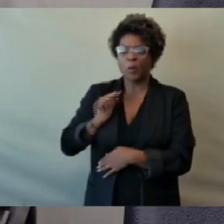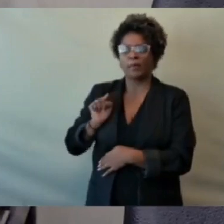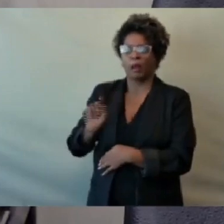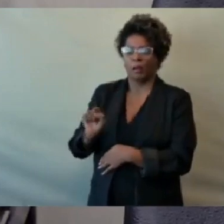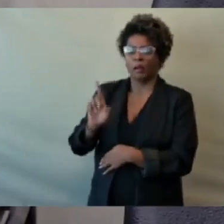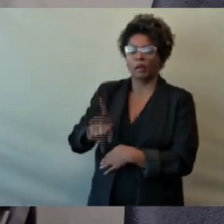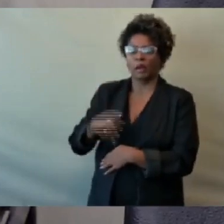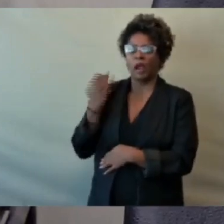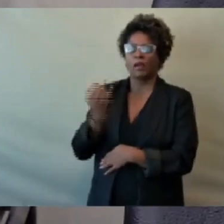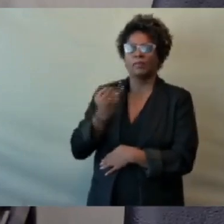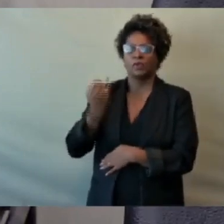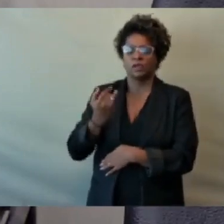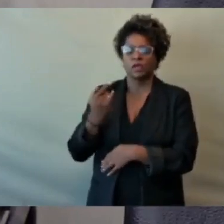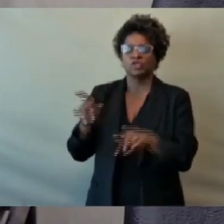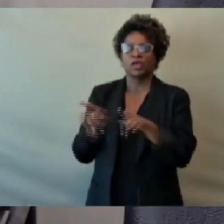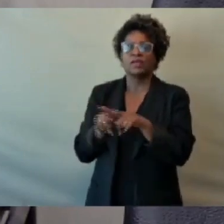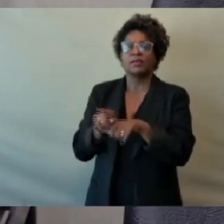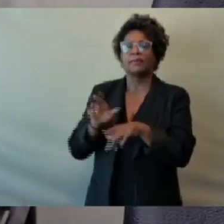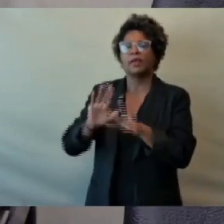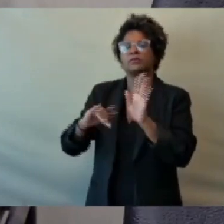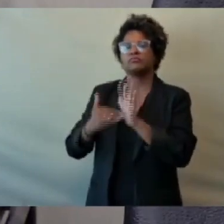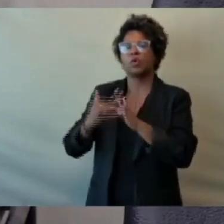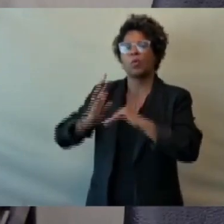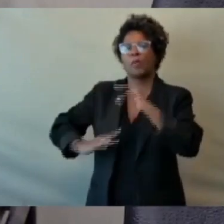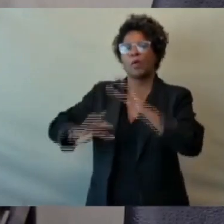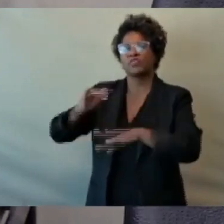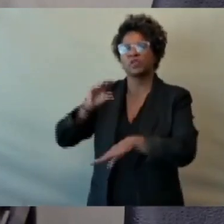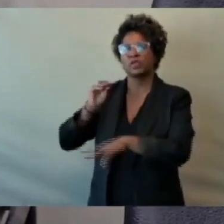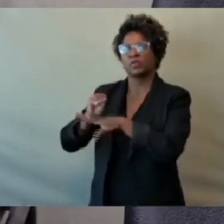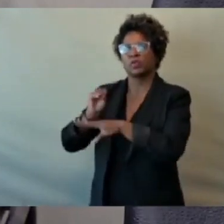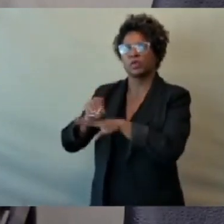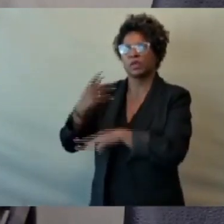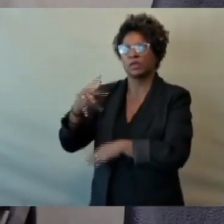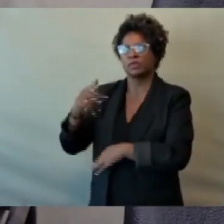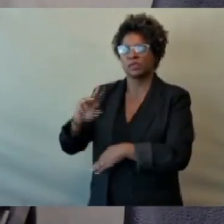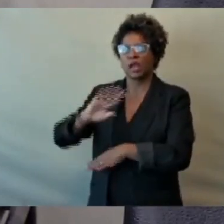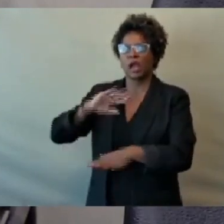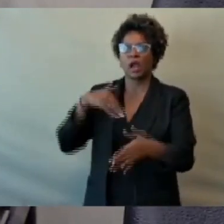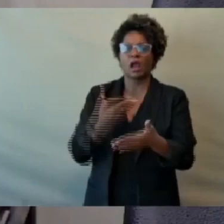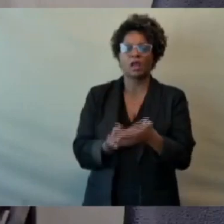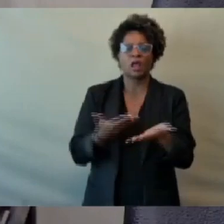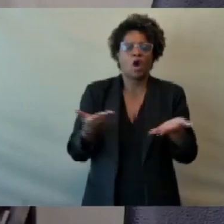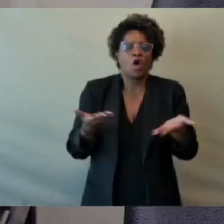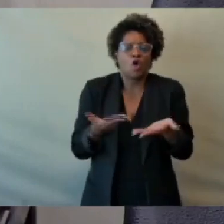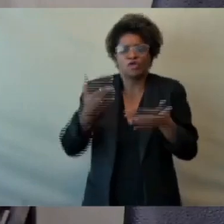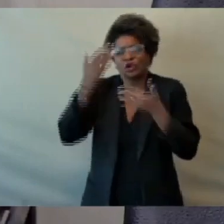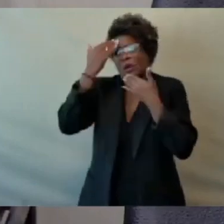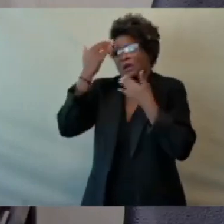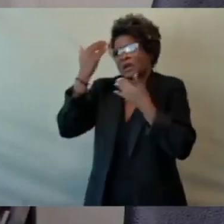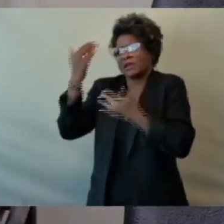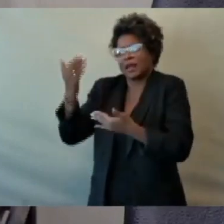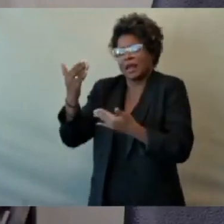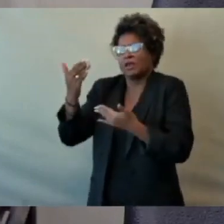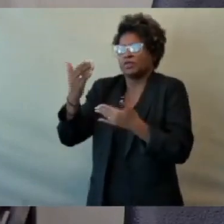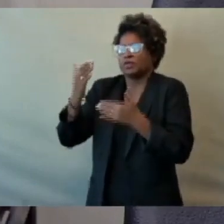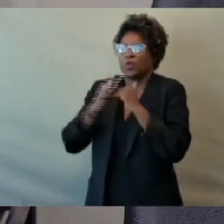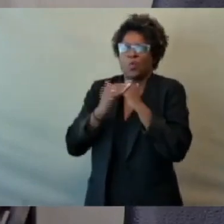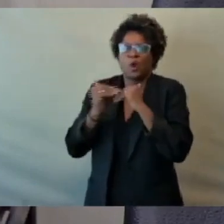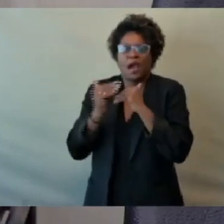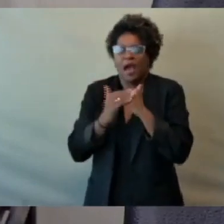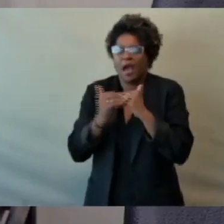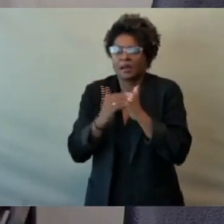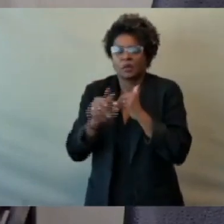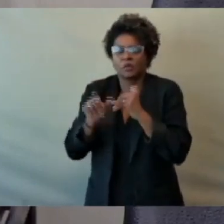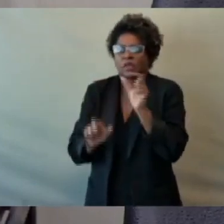cuidaram dele. As quais a gente aqui até hoje agradece. Foi muito carinho. Foram algumas pessoas que passaram por lá e